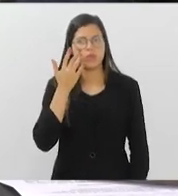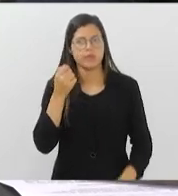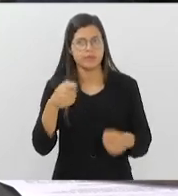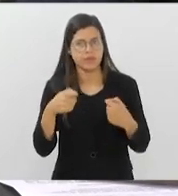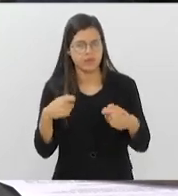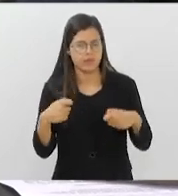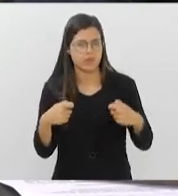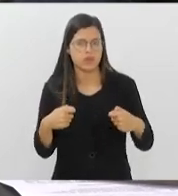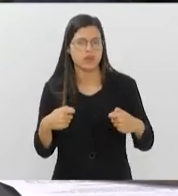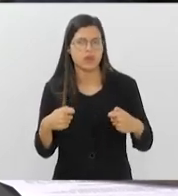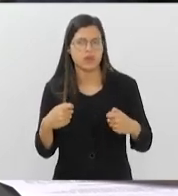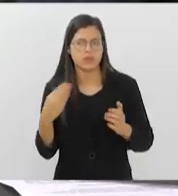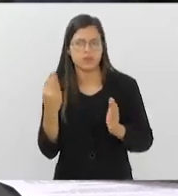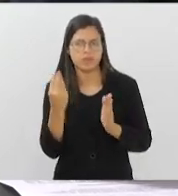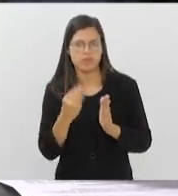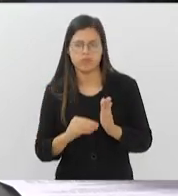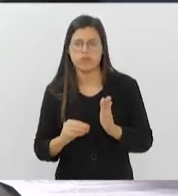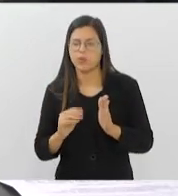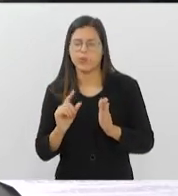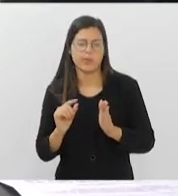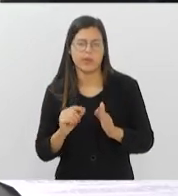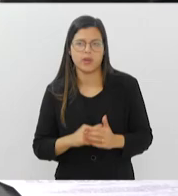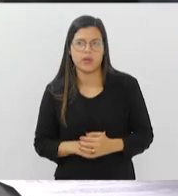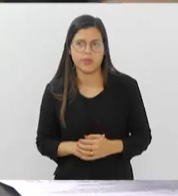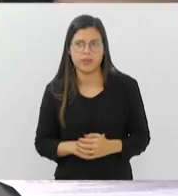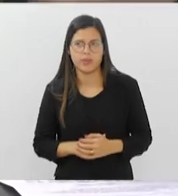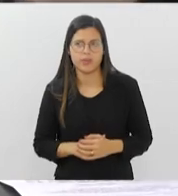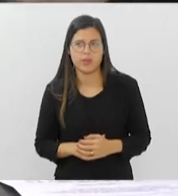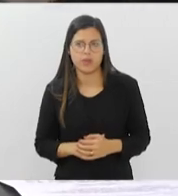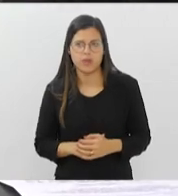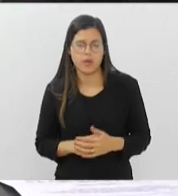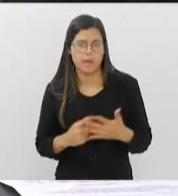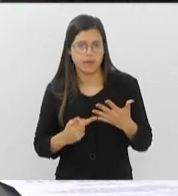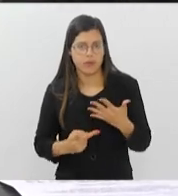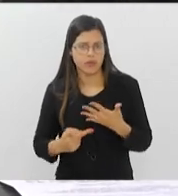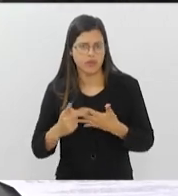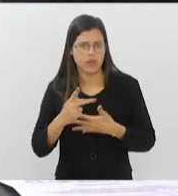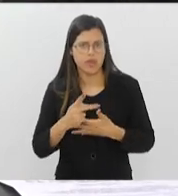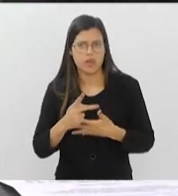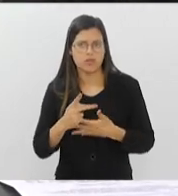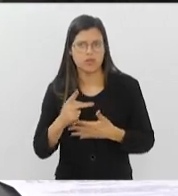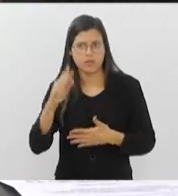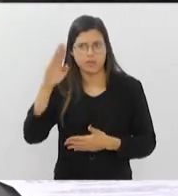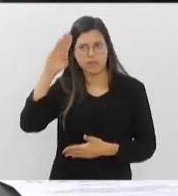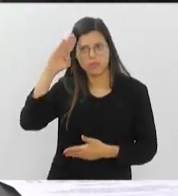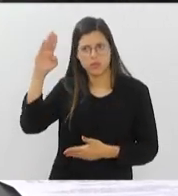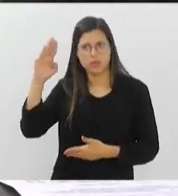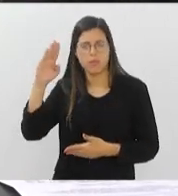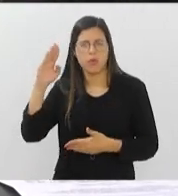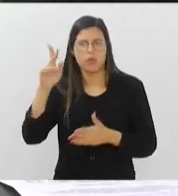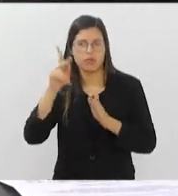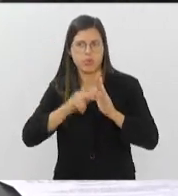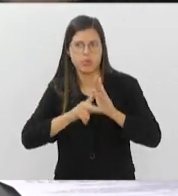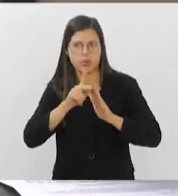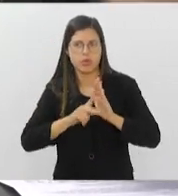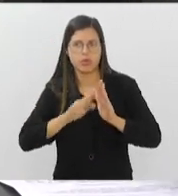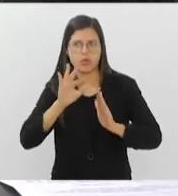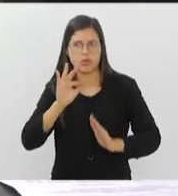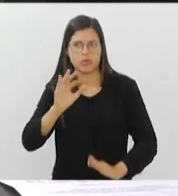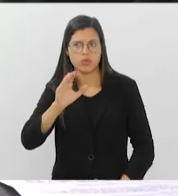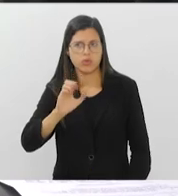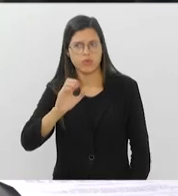determinar que houvesse prioridade nos projetos do FECAM, mas eu não concordo com